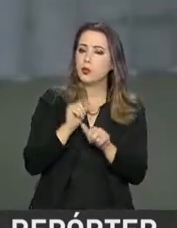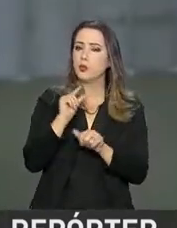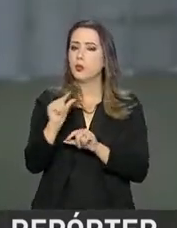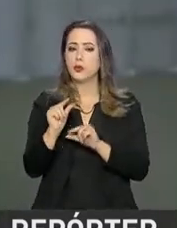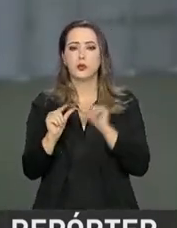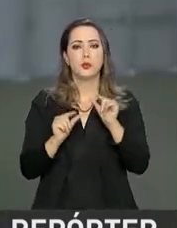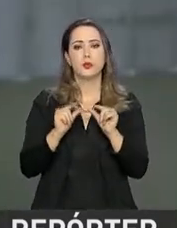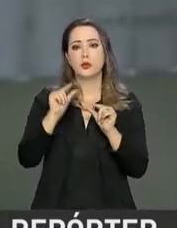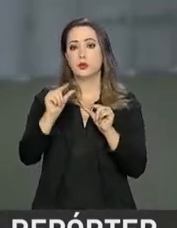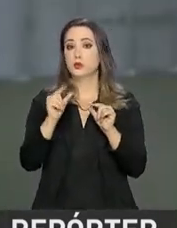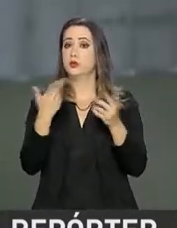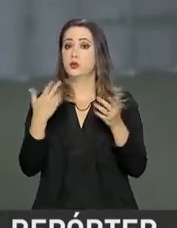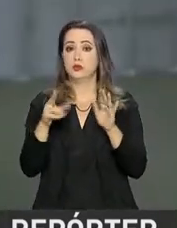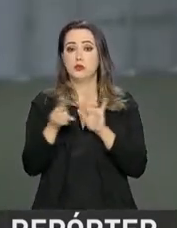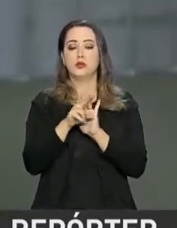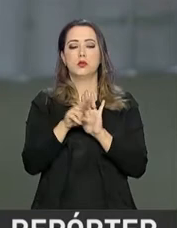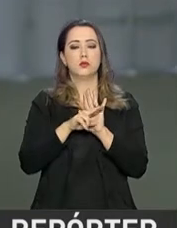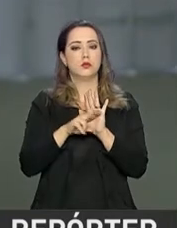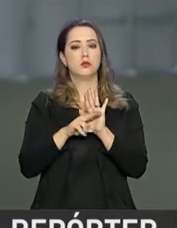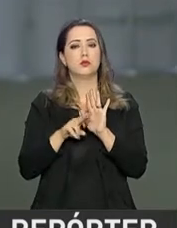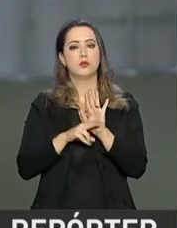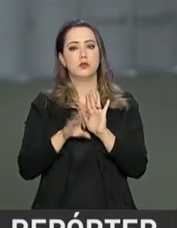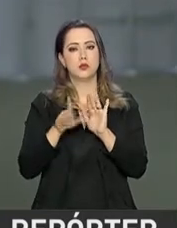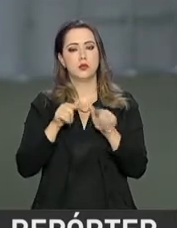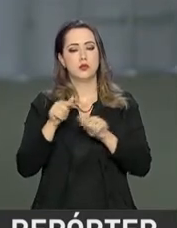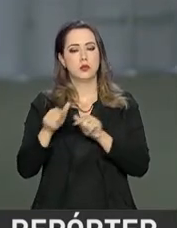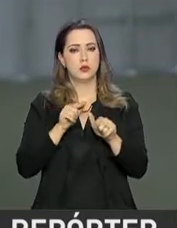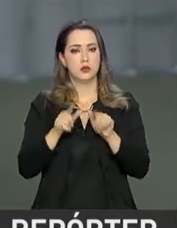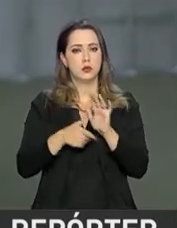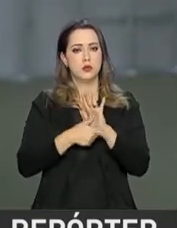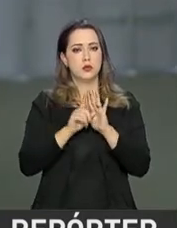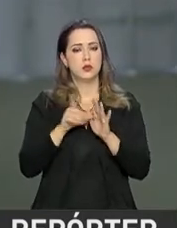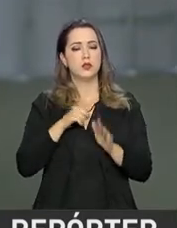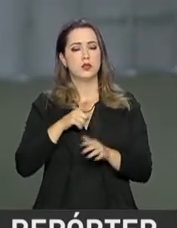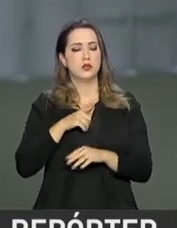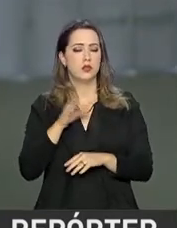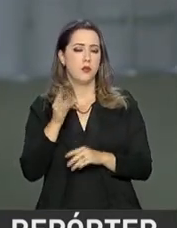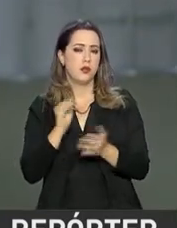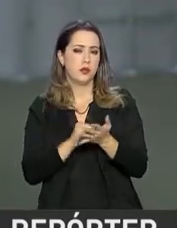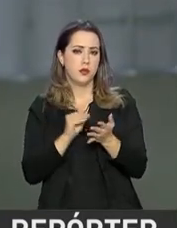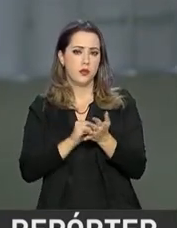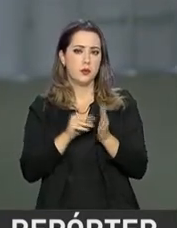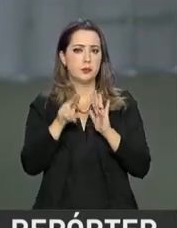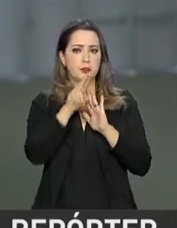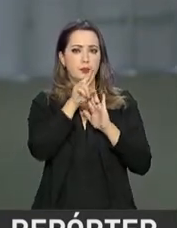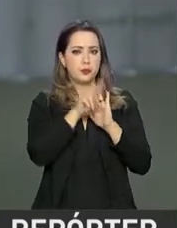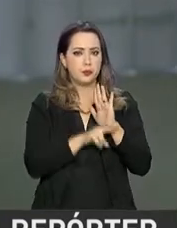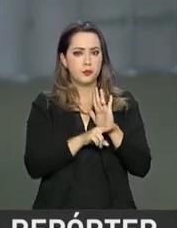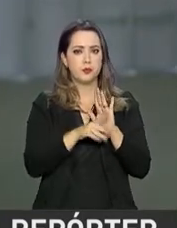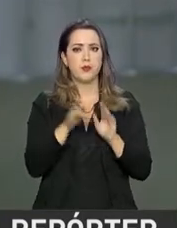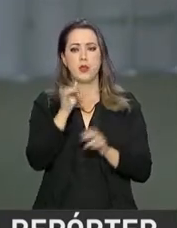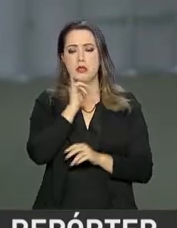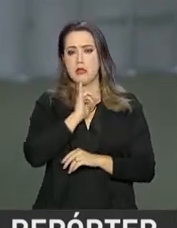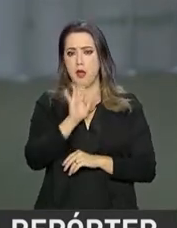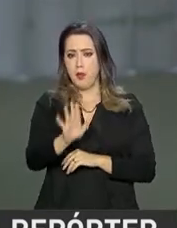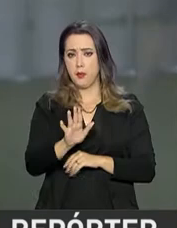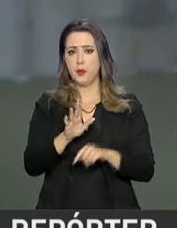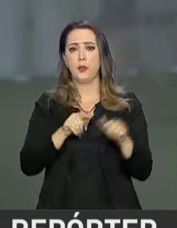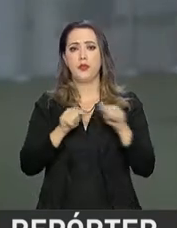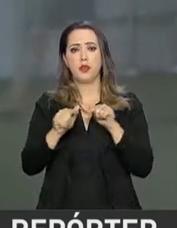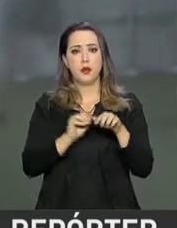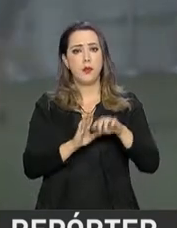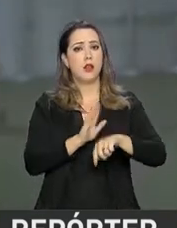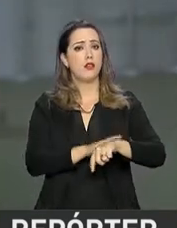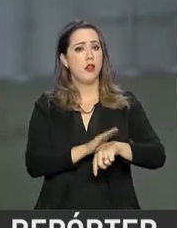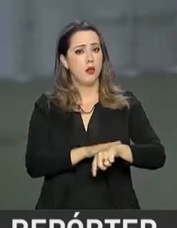algumas formas de trabalho que já existiam mas não estavam previstas na legislação como o trabalho temporário o trabalho